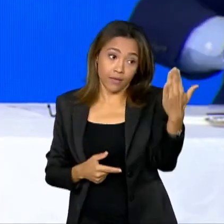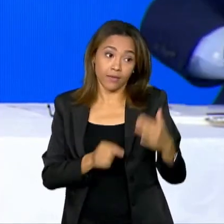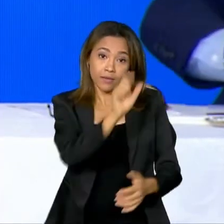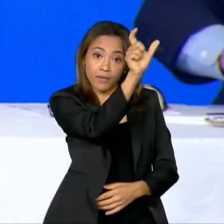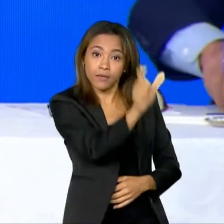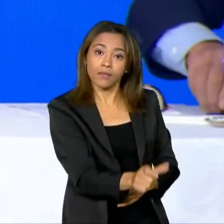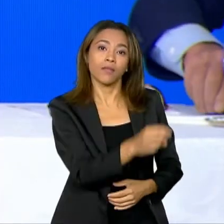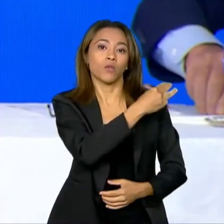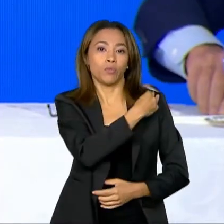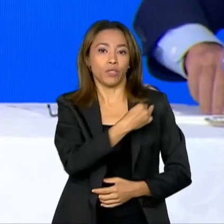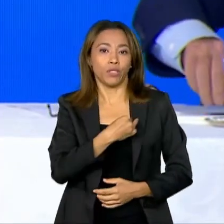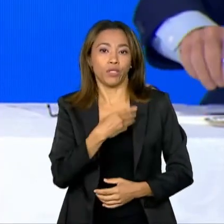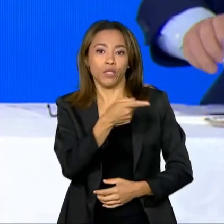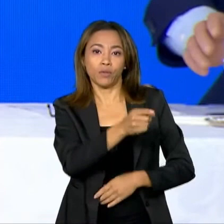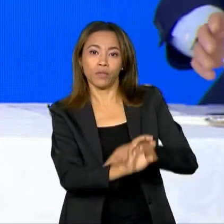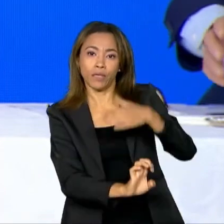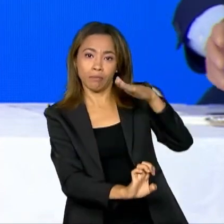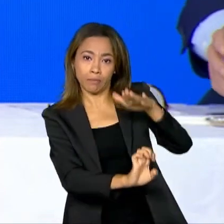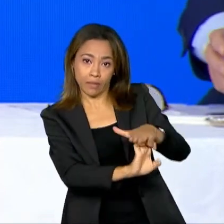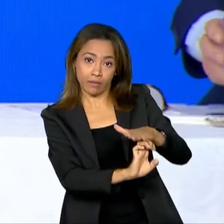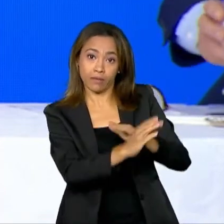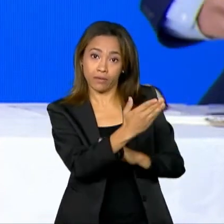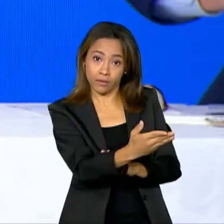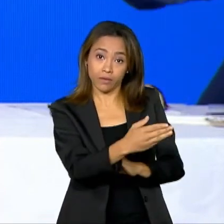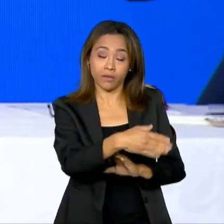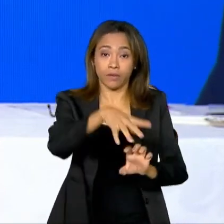do empreendedorismo, da pequena empresa,